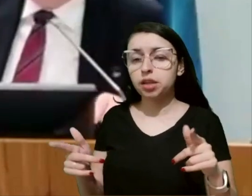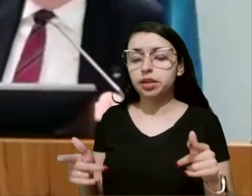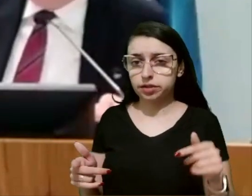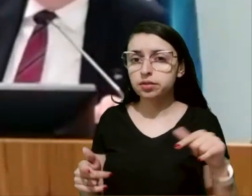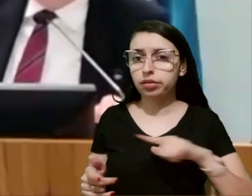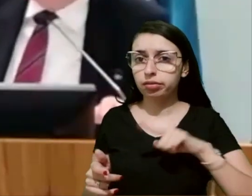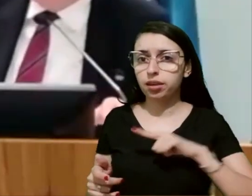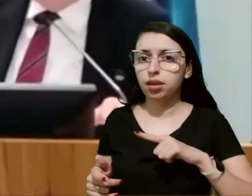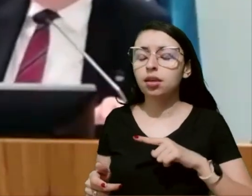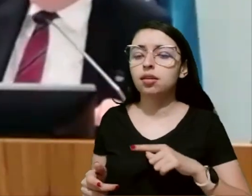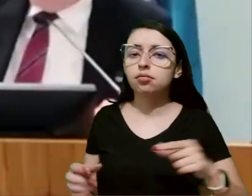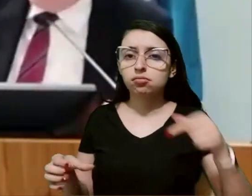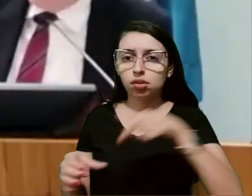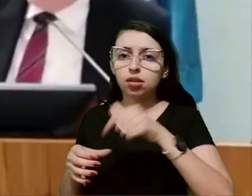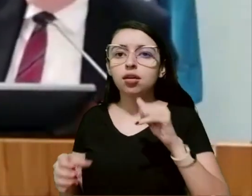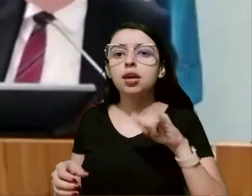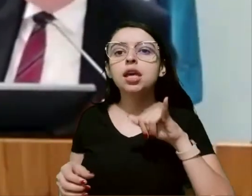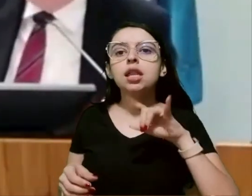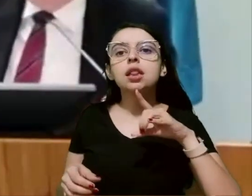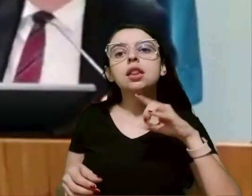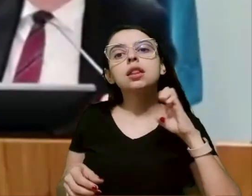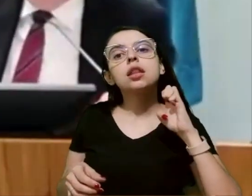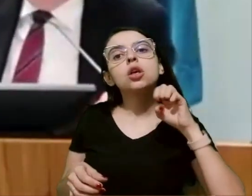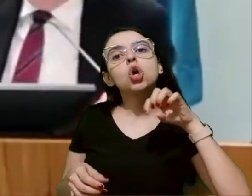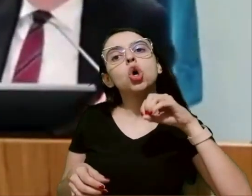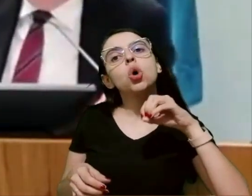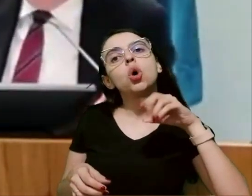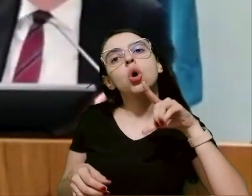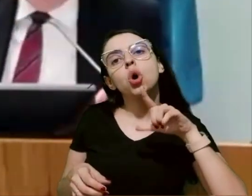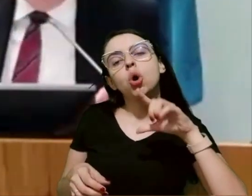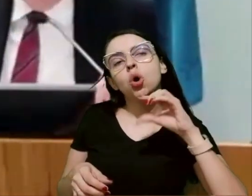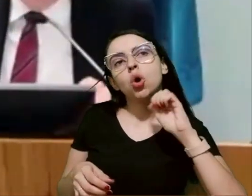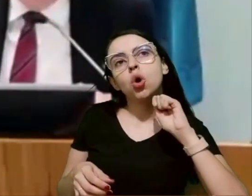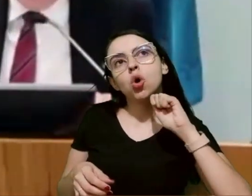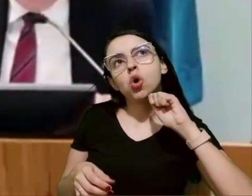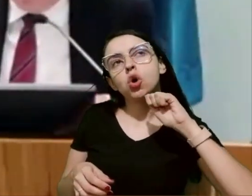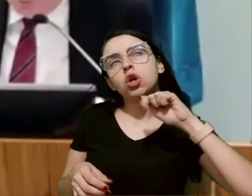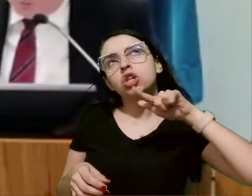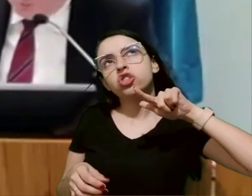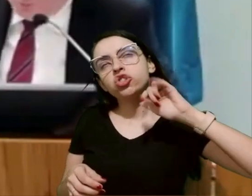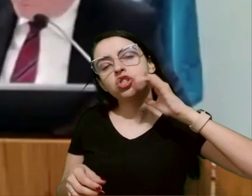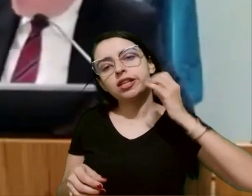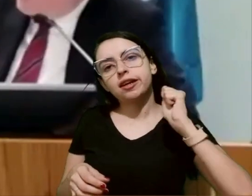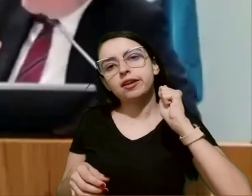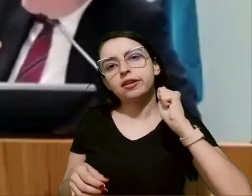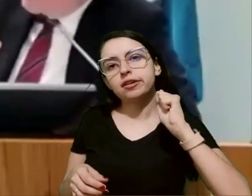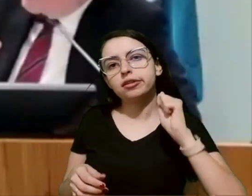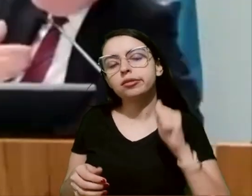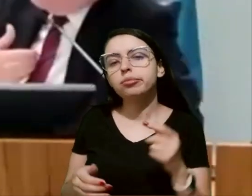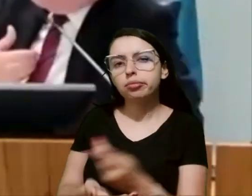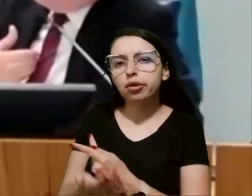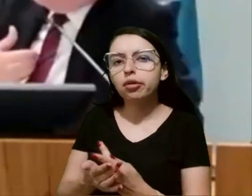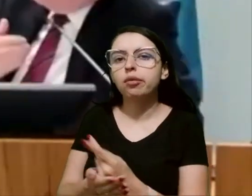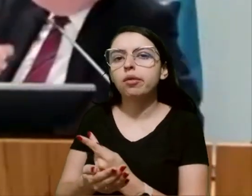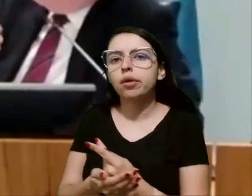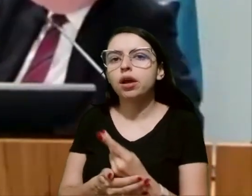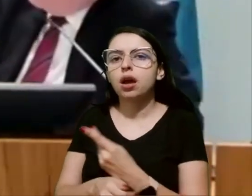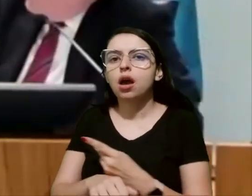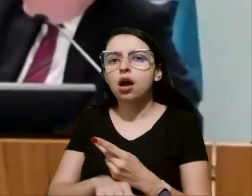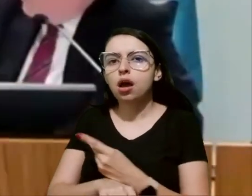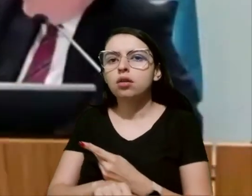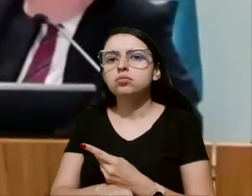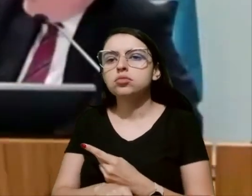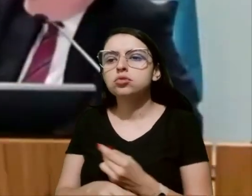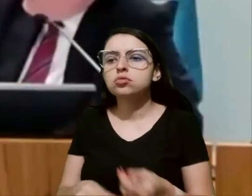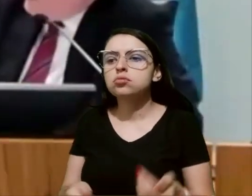existe diferenças ideológicas internamente. Mas nós buscamos soluções, assim, às vezes até abrindo mão de